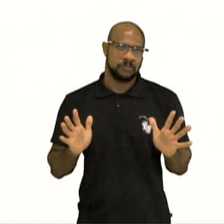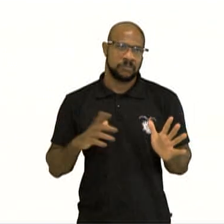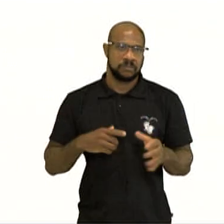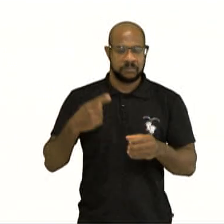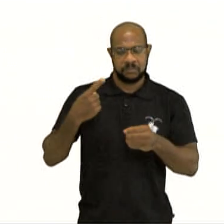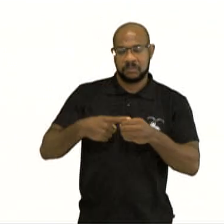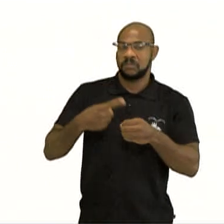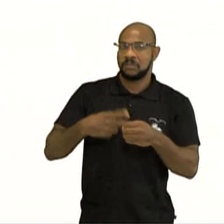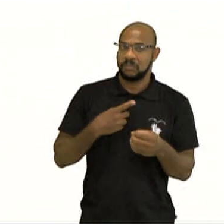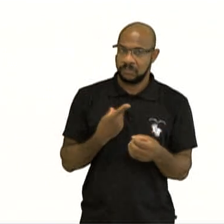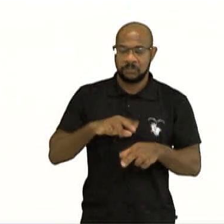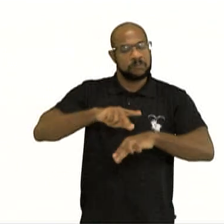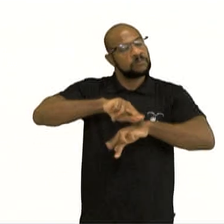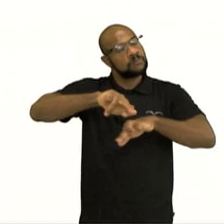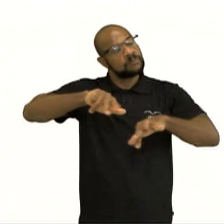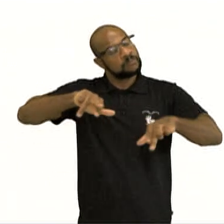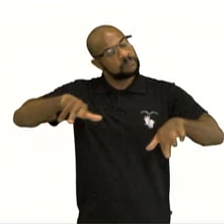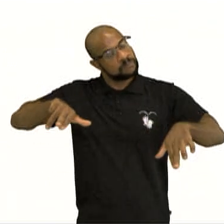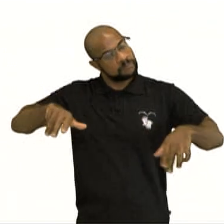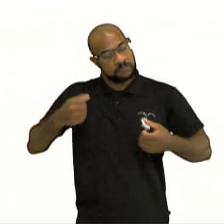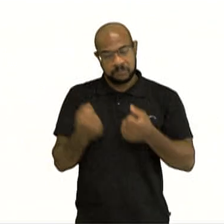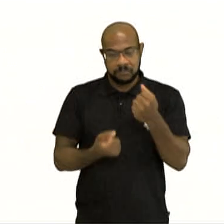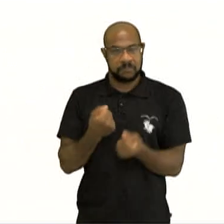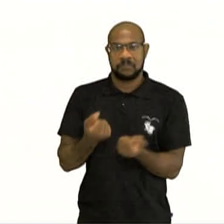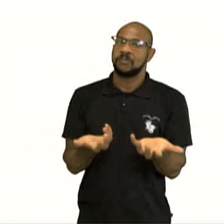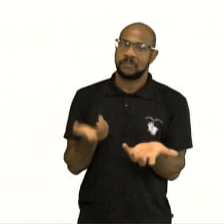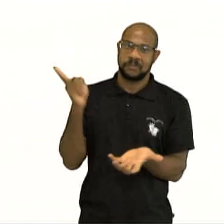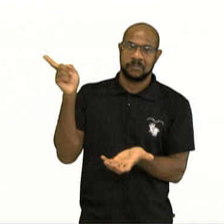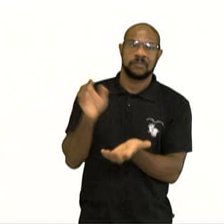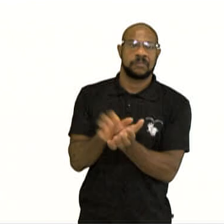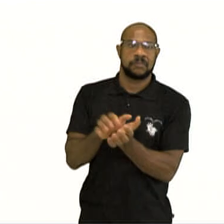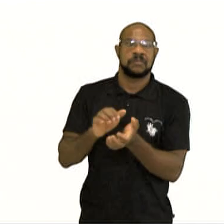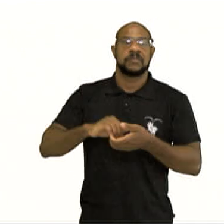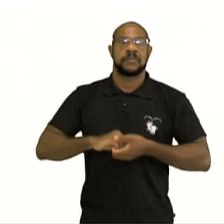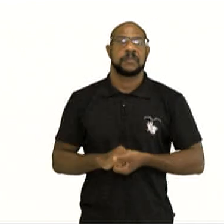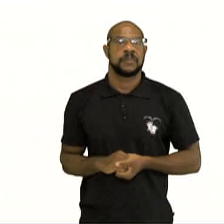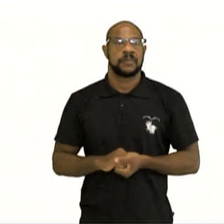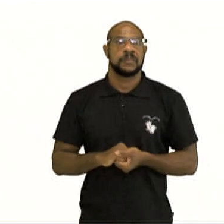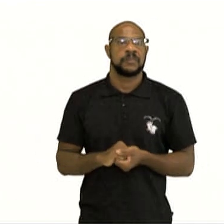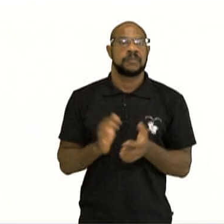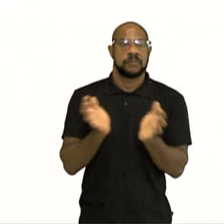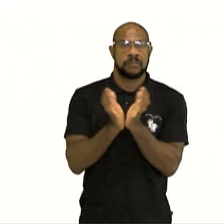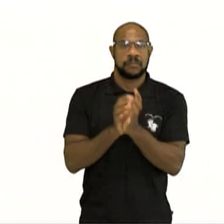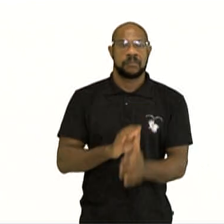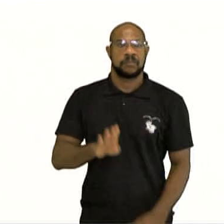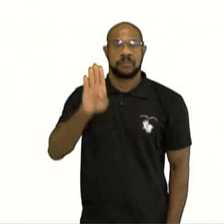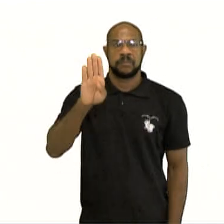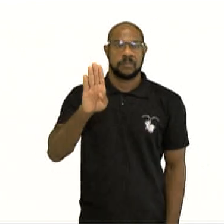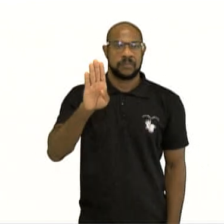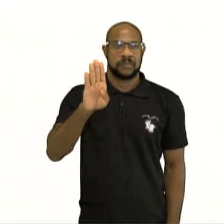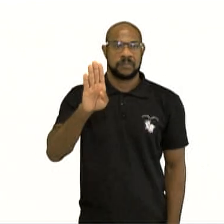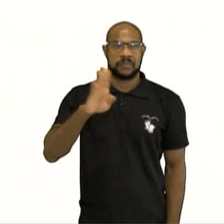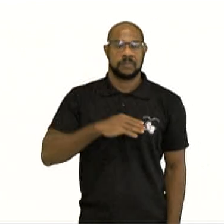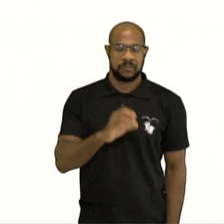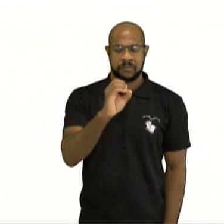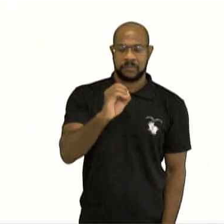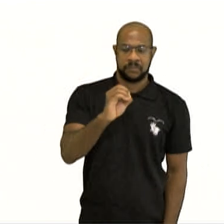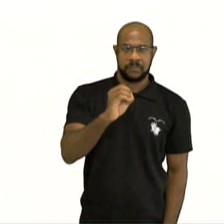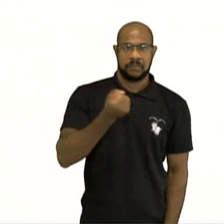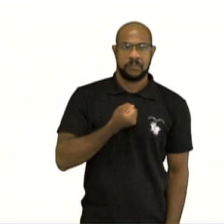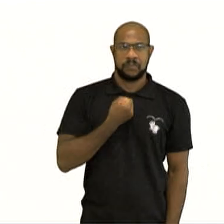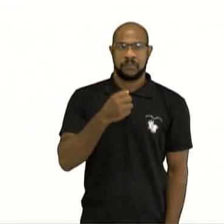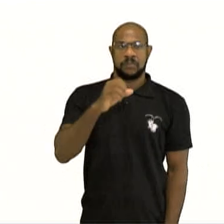tem muitos carros numa cidade, concorda comigo? E o conjunto B, os dígitos de 0 a 9.